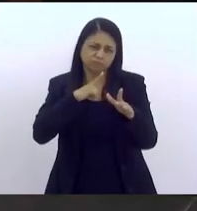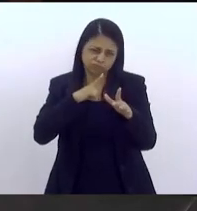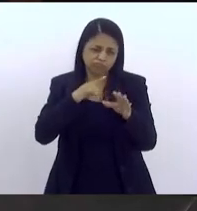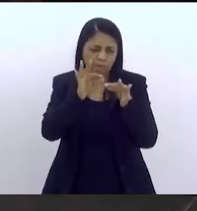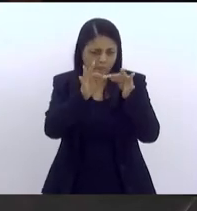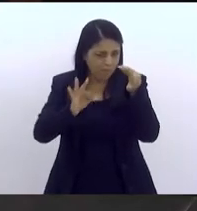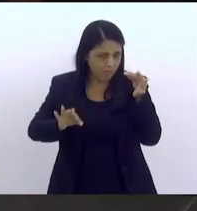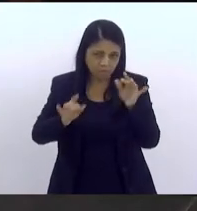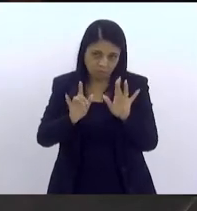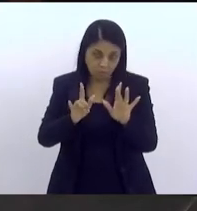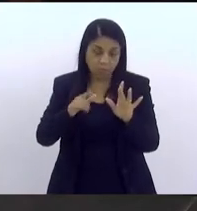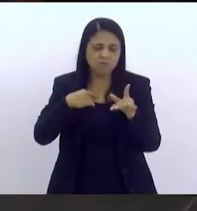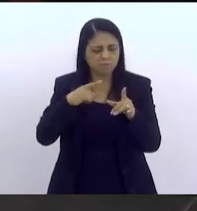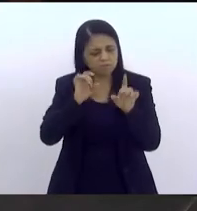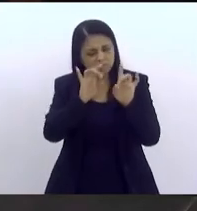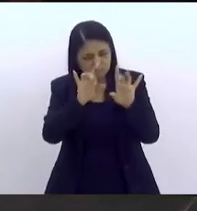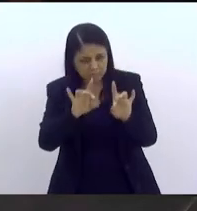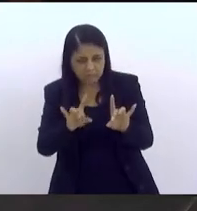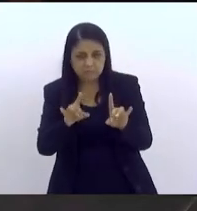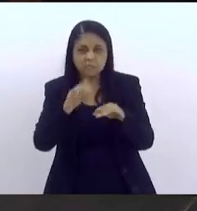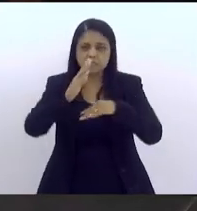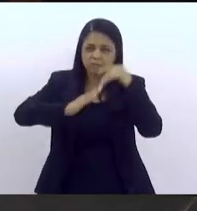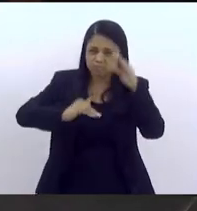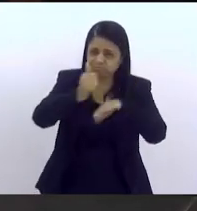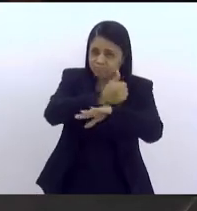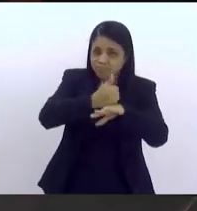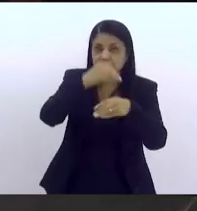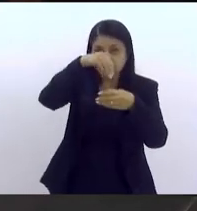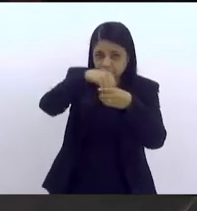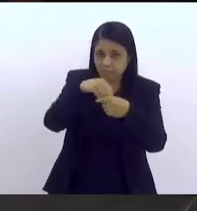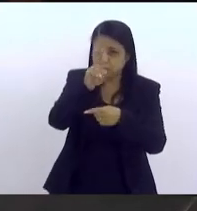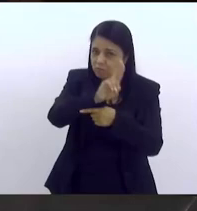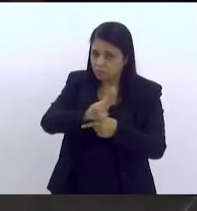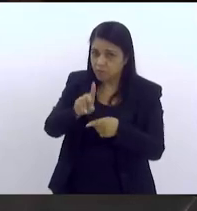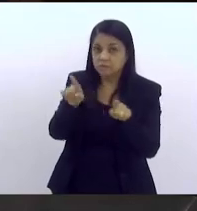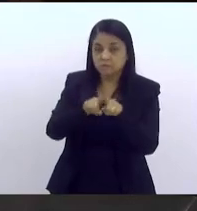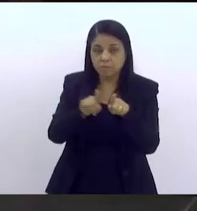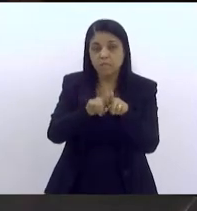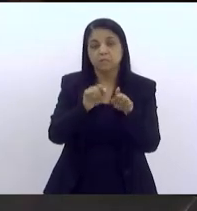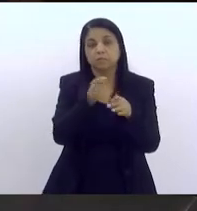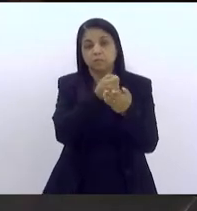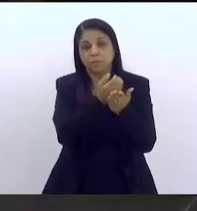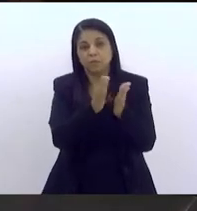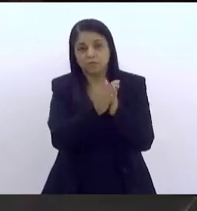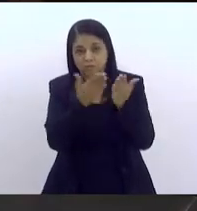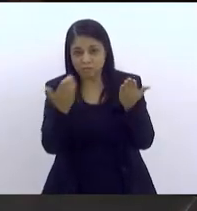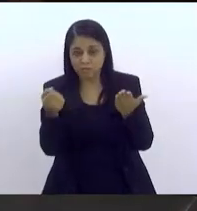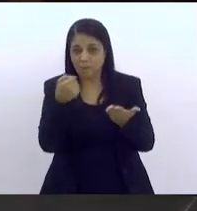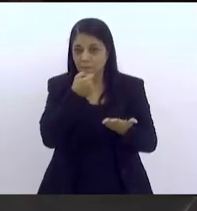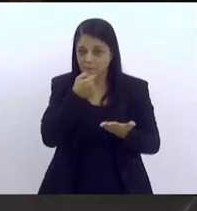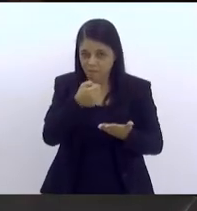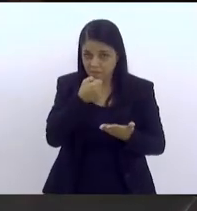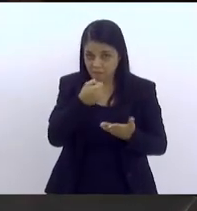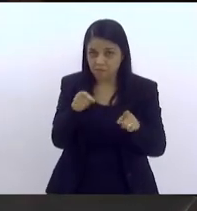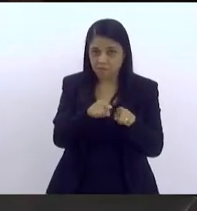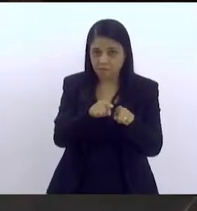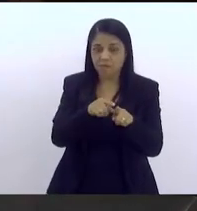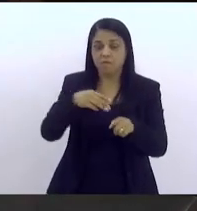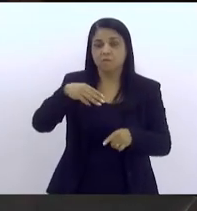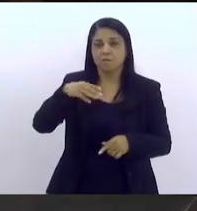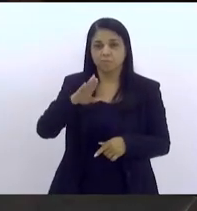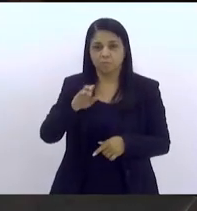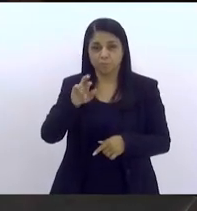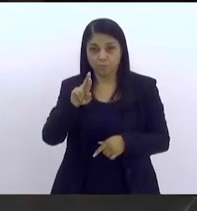pesquisadores sobre o tema tanto nas universidades como no jornalismo como Bruno Manso que